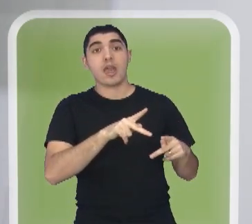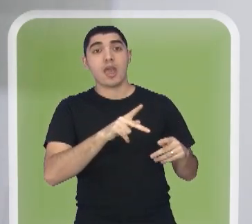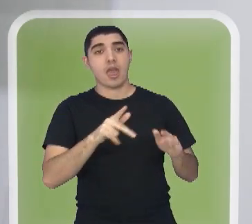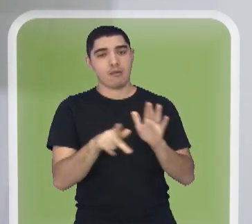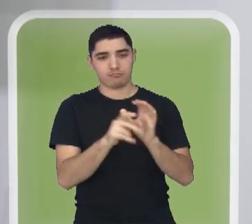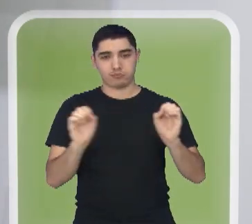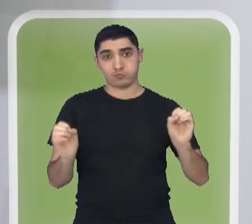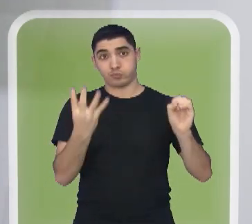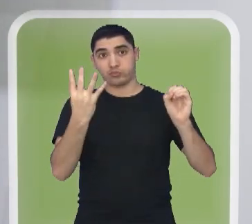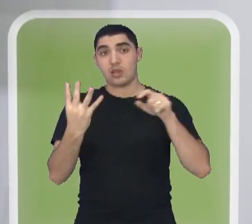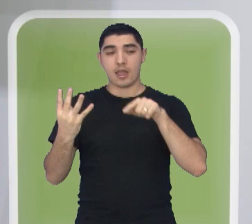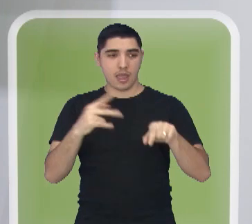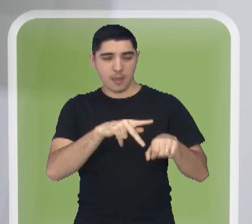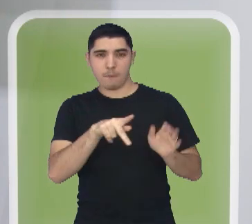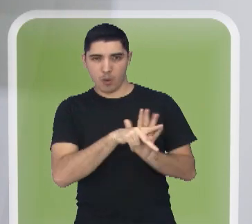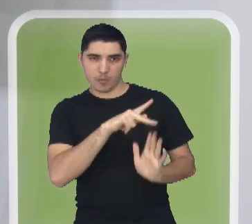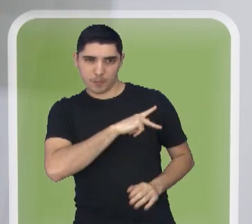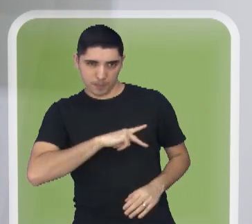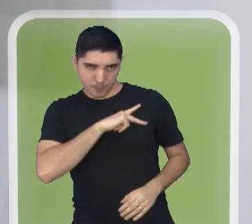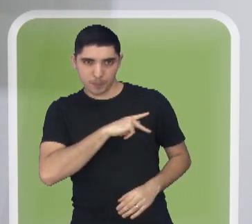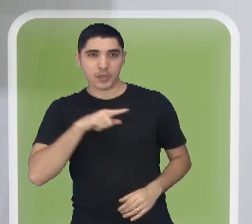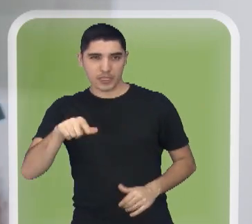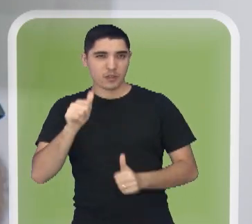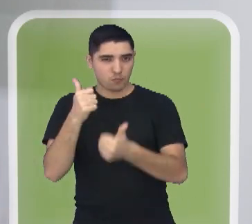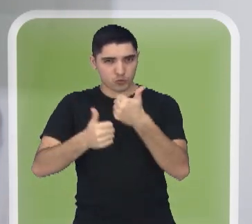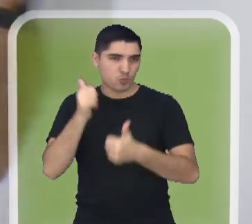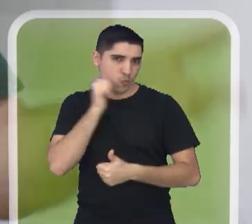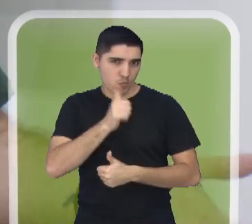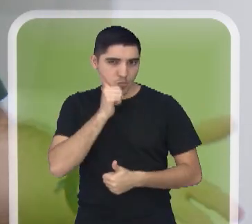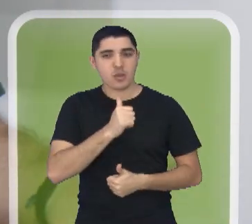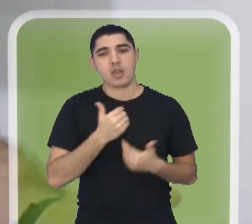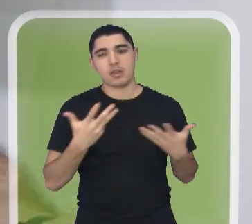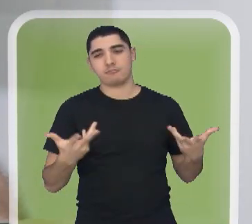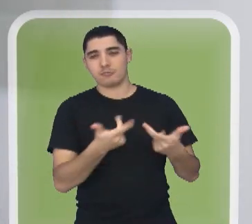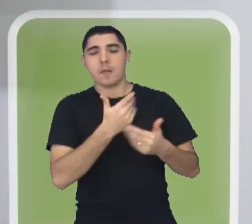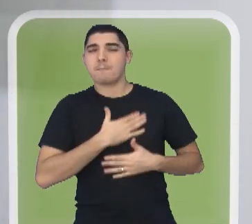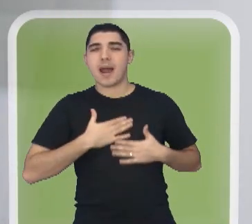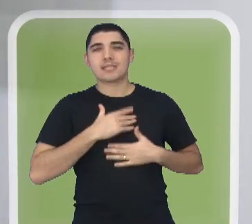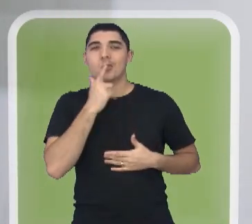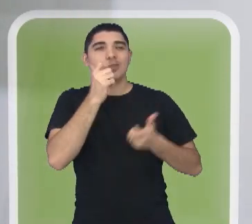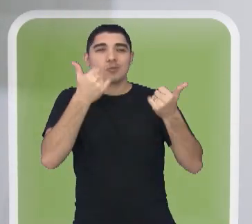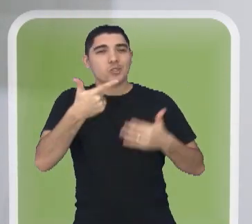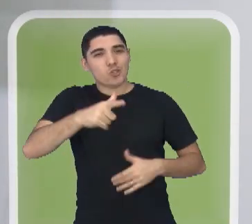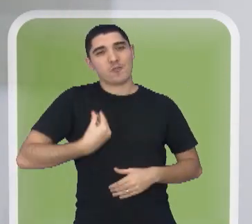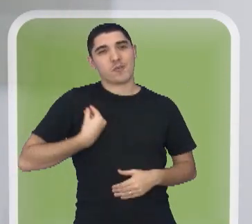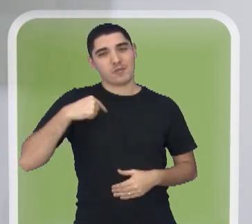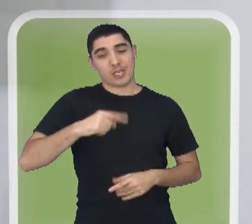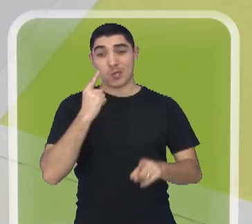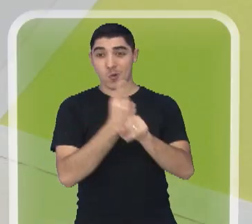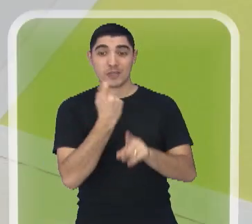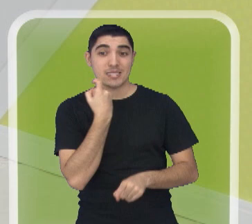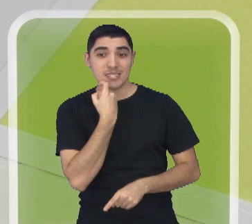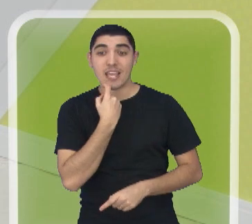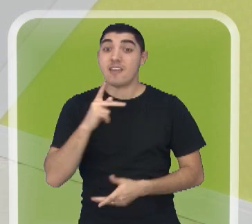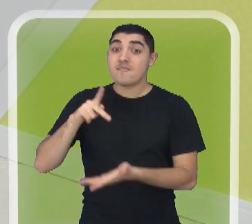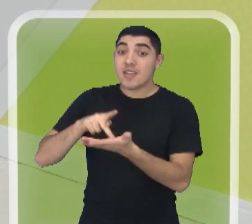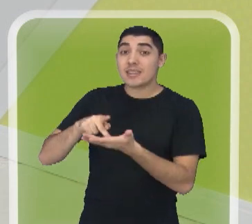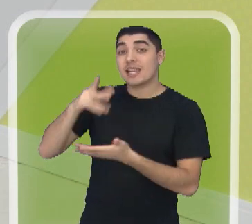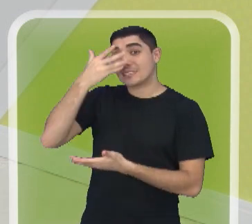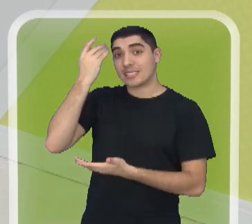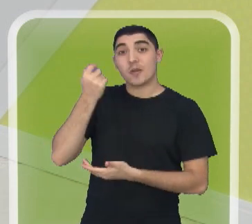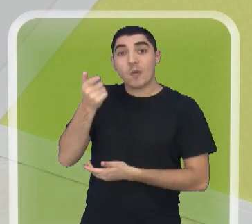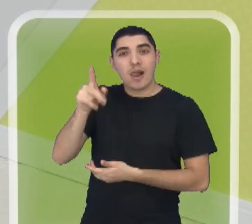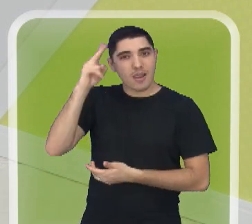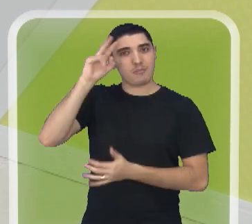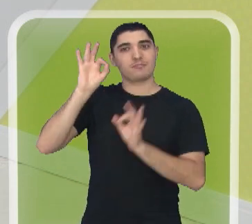Pinda. Bom resultado para o São José no Campeonato Paulista. E é isso, até mais. Foi um prazer inenarrável estar em mais uma Hora do Esporte. Até sexta-feira. Verdade, você já estava esquecendo. Bem lembrado